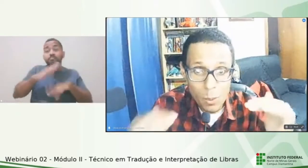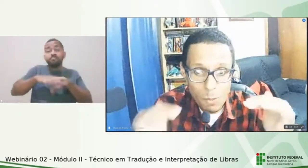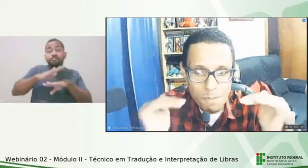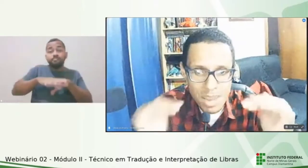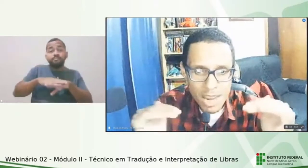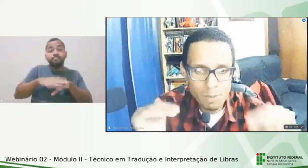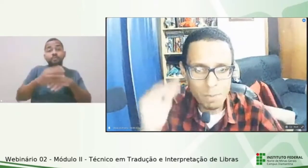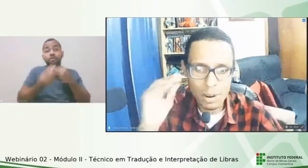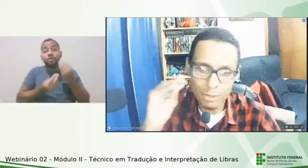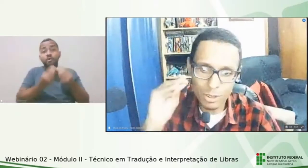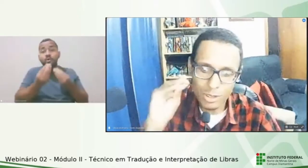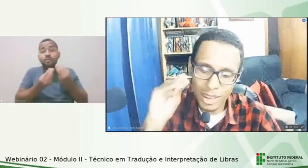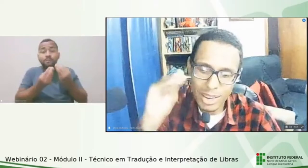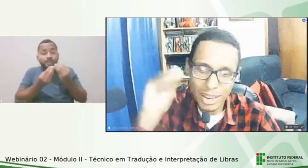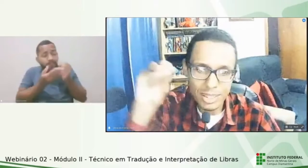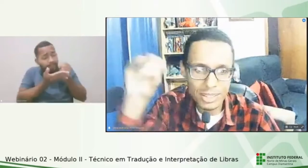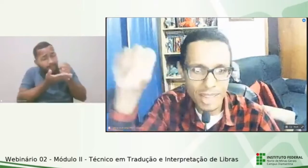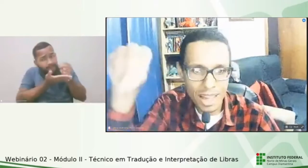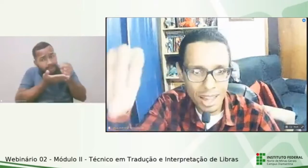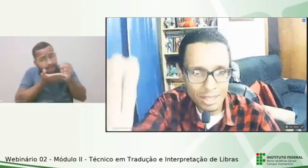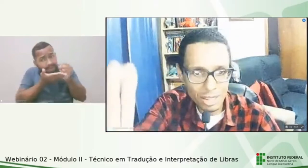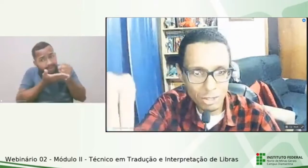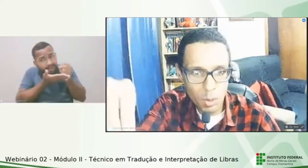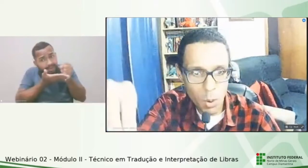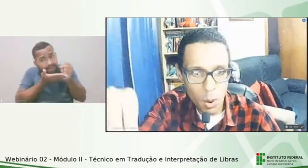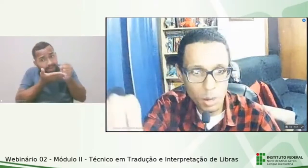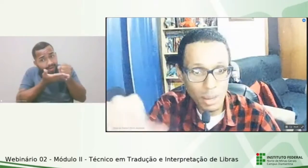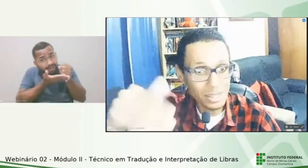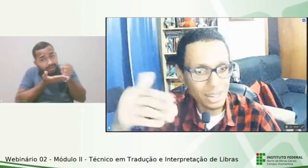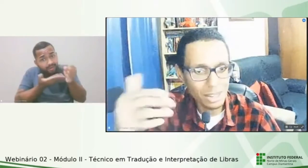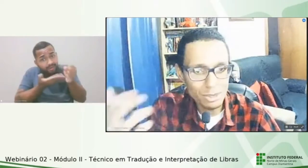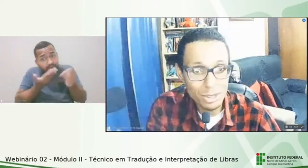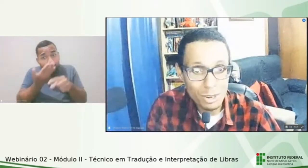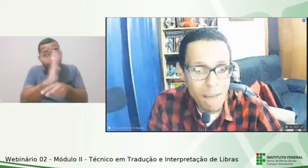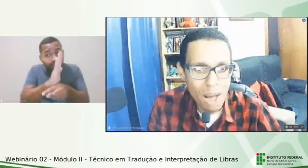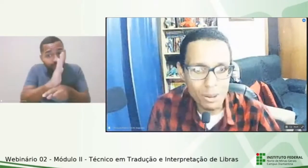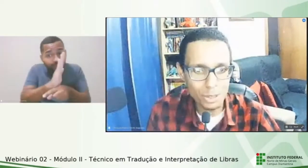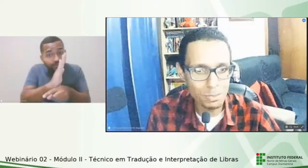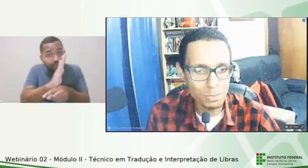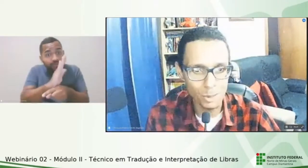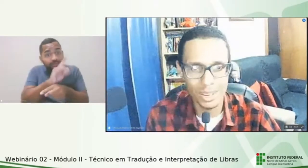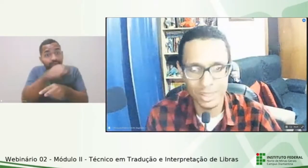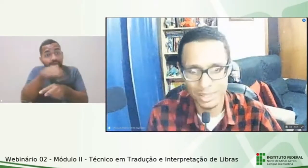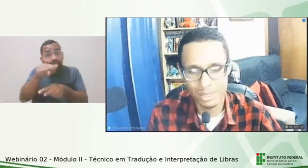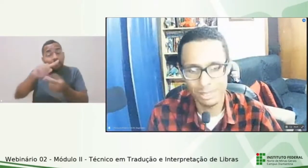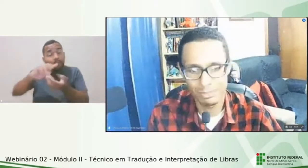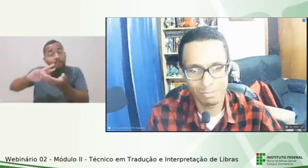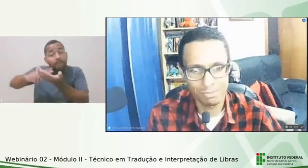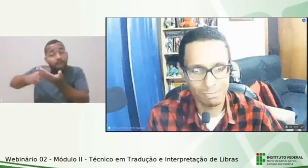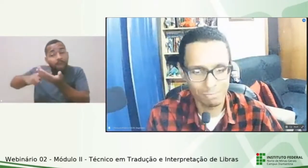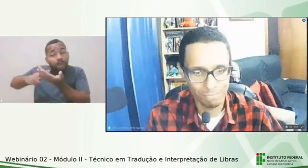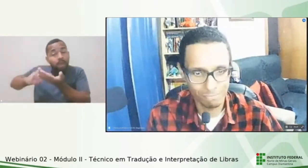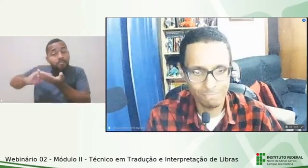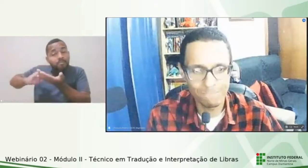o mínimo para você ingressar na escola e traduzir uma aula de português.